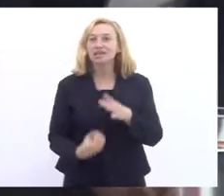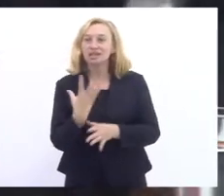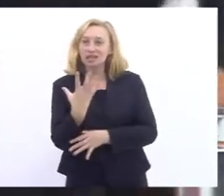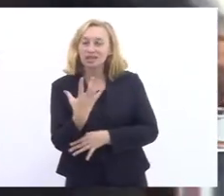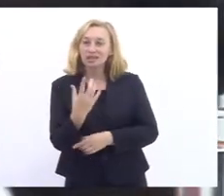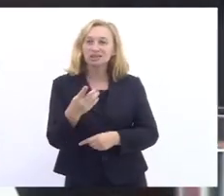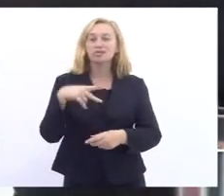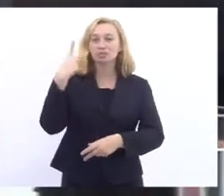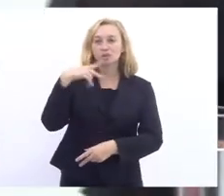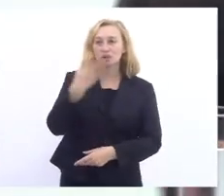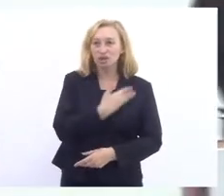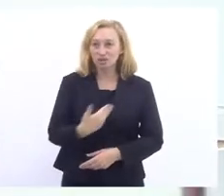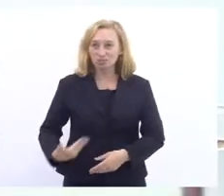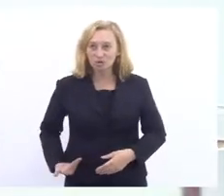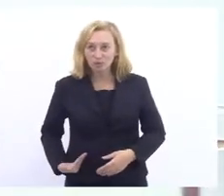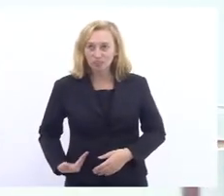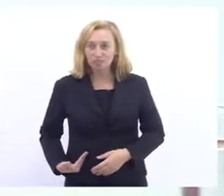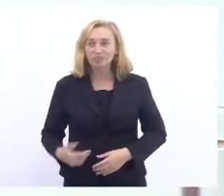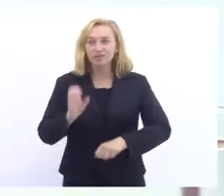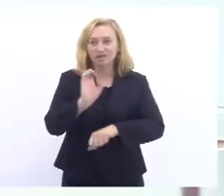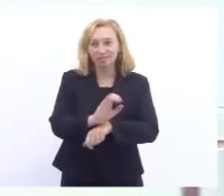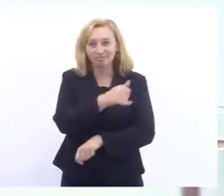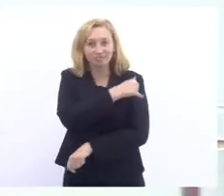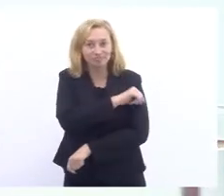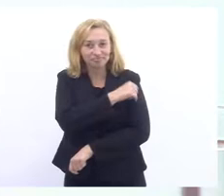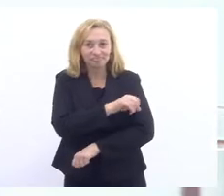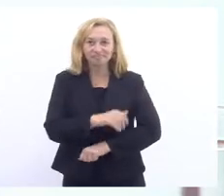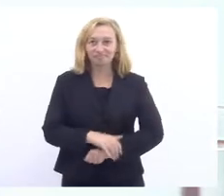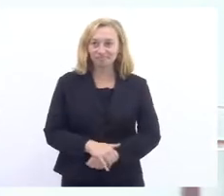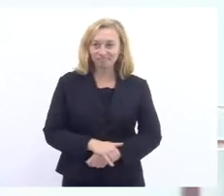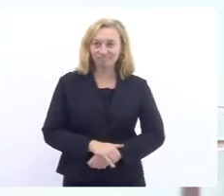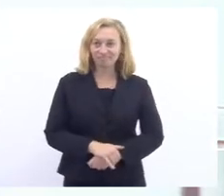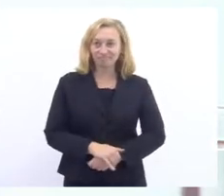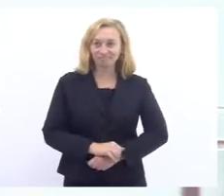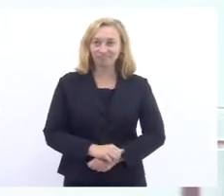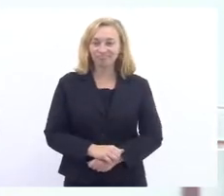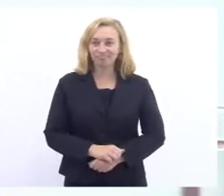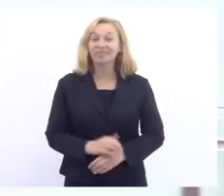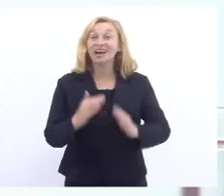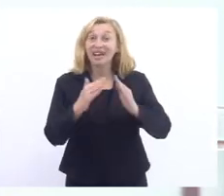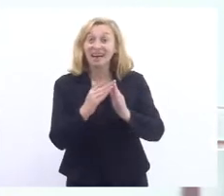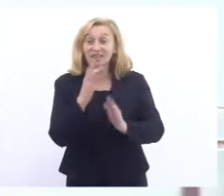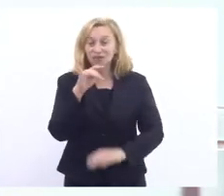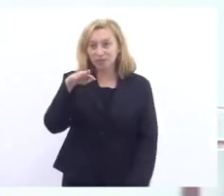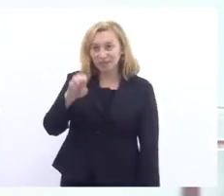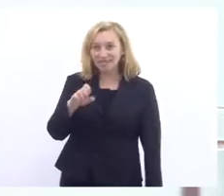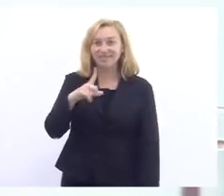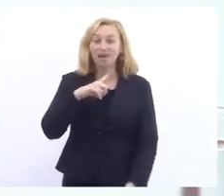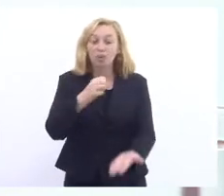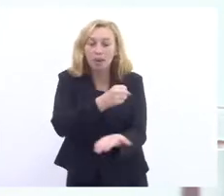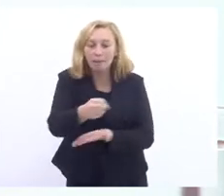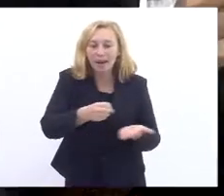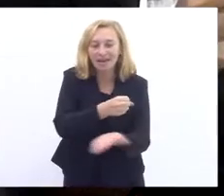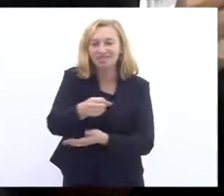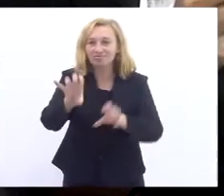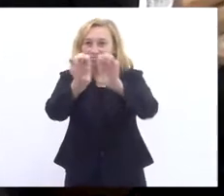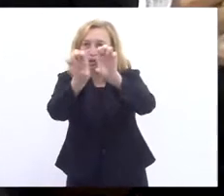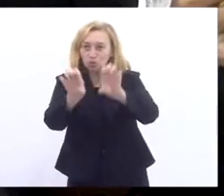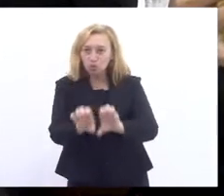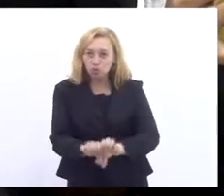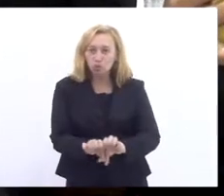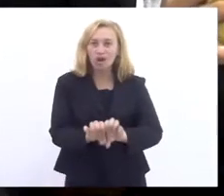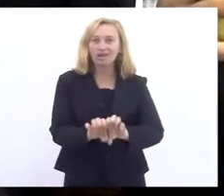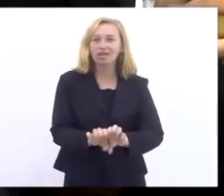implementam políticas públicas e no estado do Rio de Janeiro a cada Fluminense tem uma base estruturada